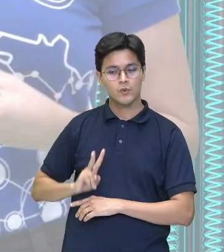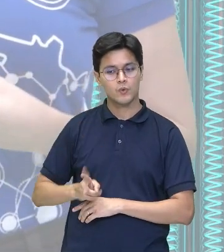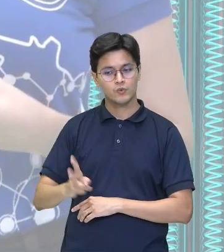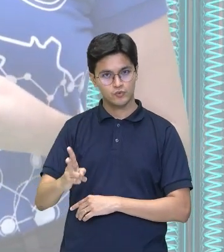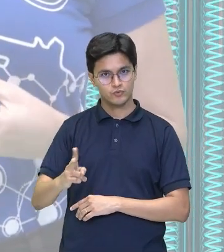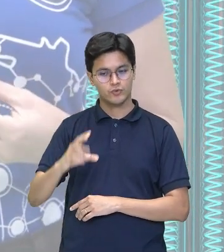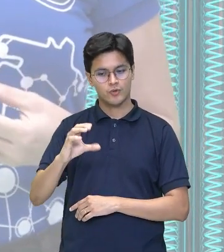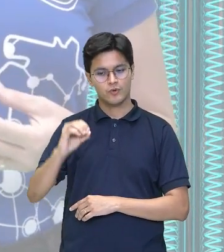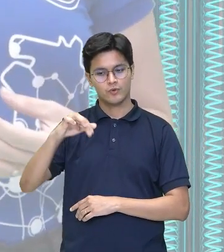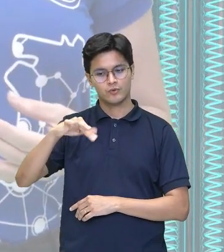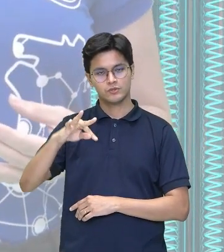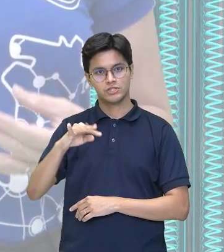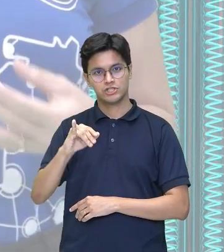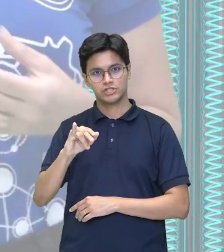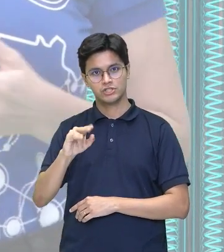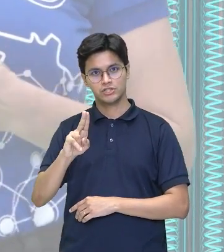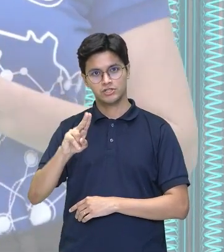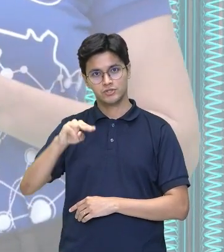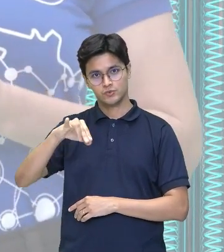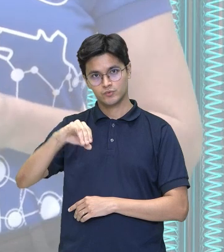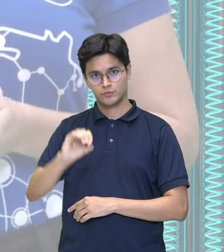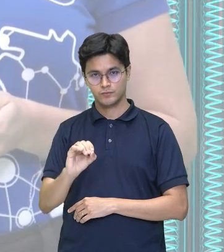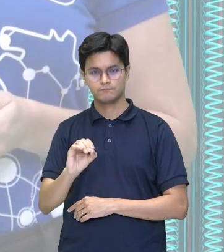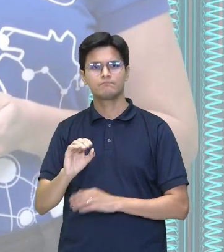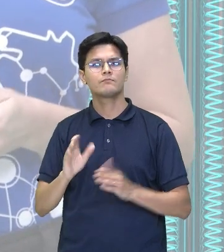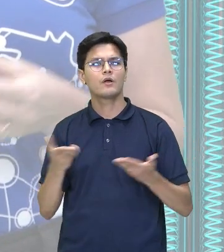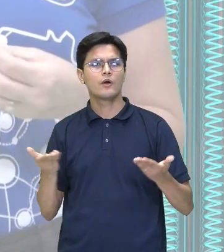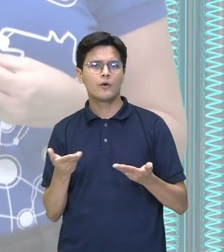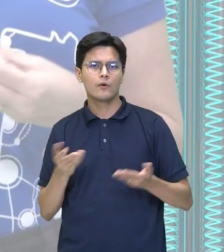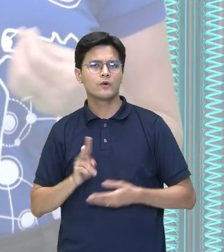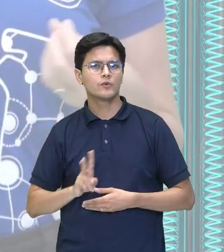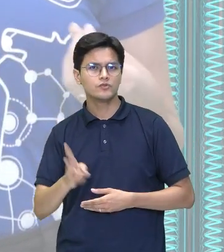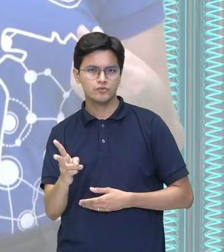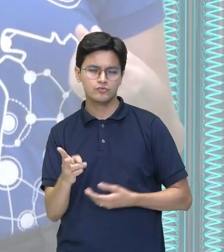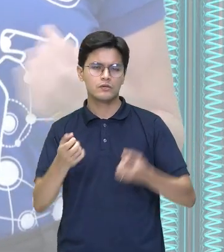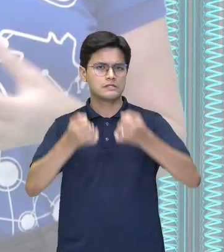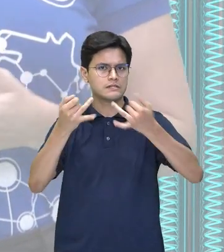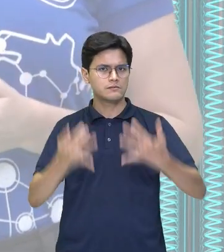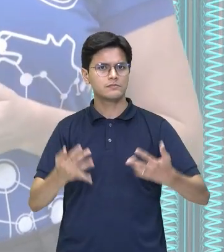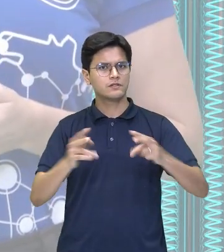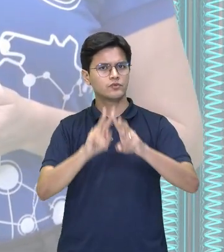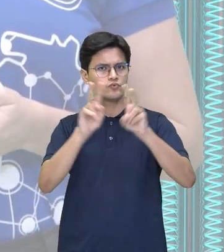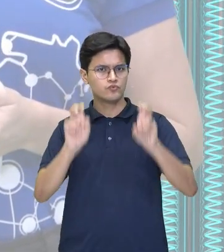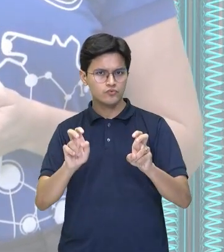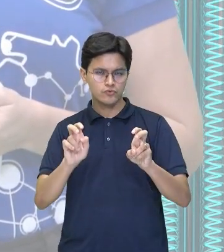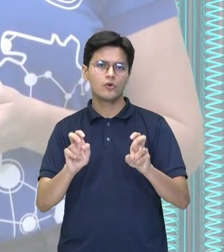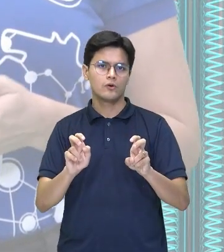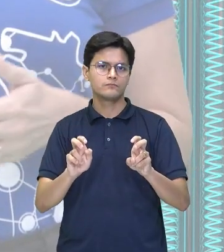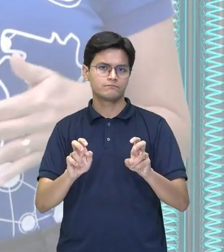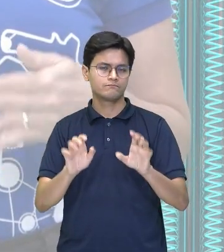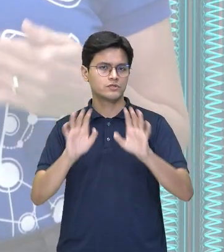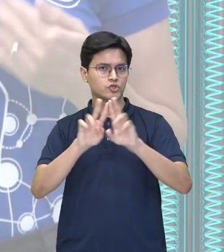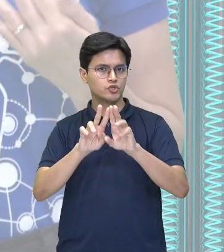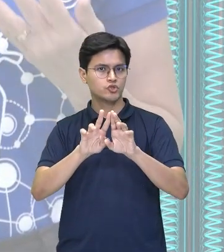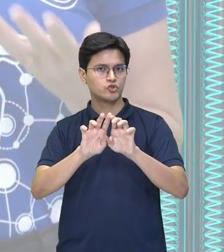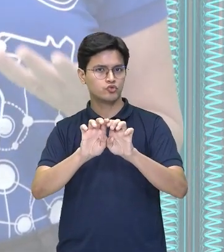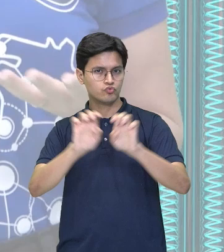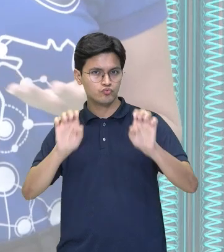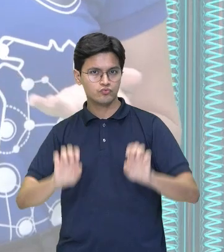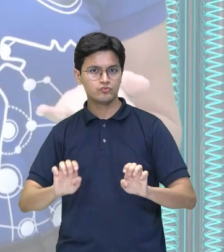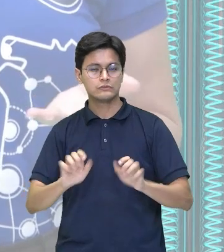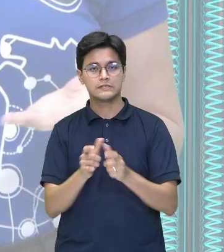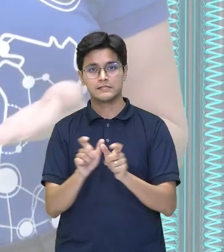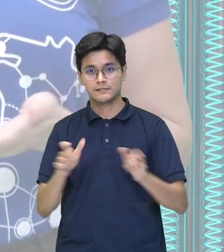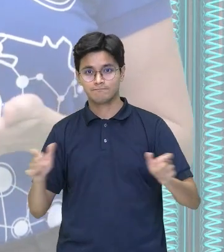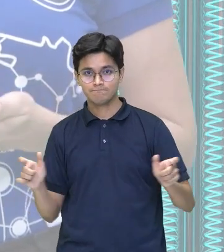vamos continuar falando sobre este tópico gramatical, nessa estrutura gramatical, certo? Nós vamos ver um